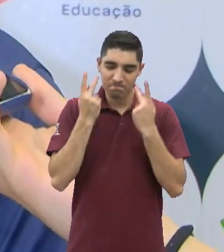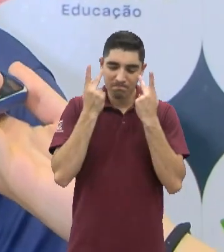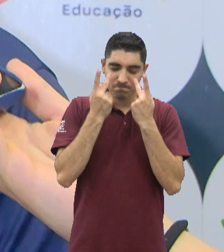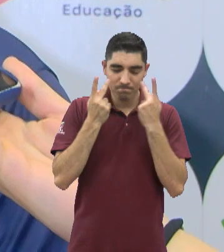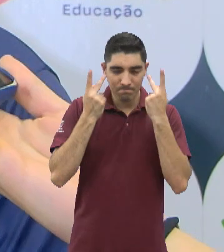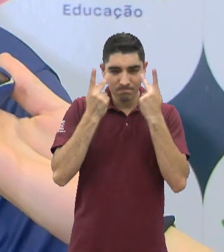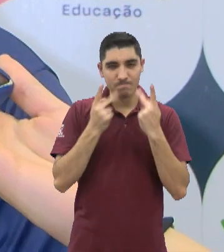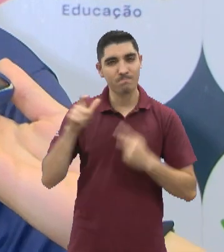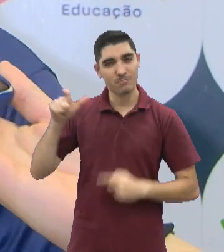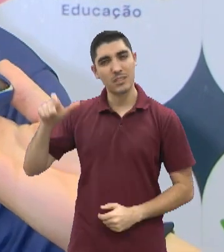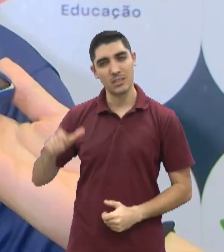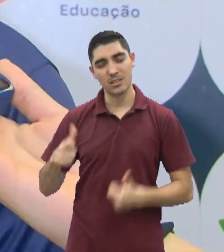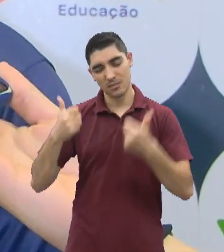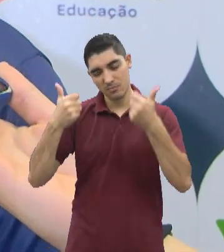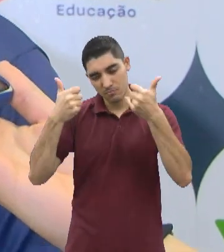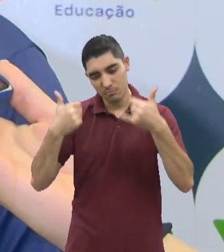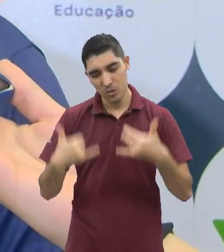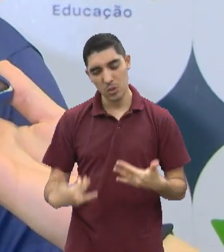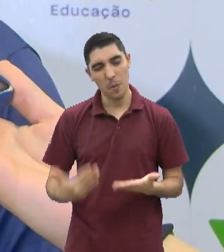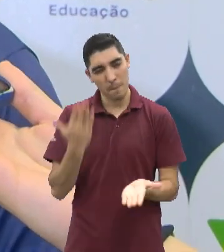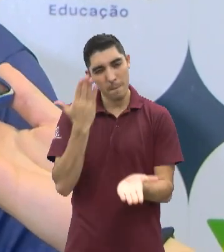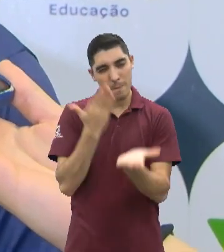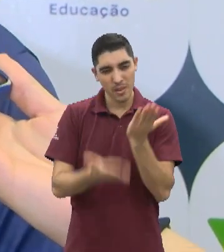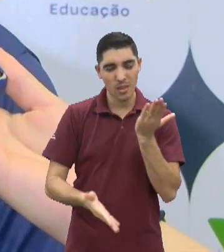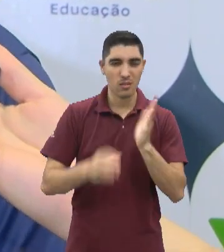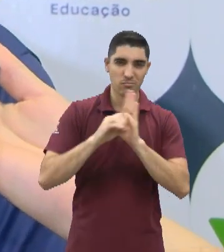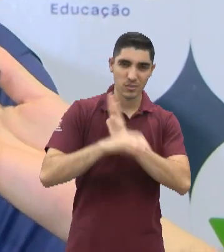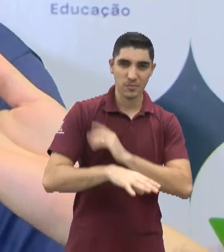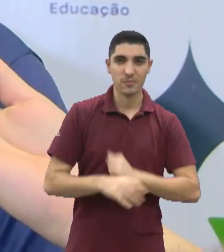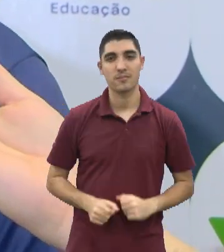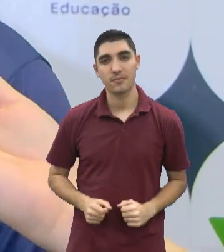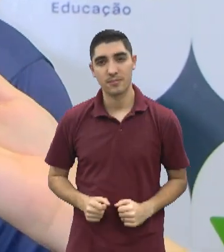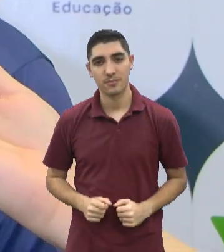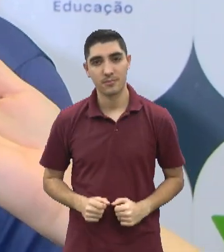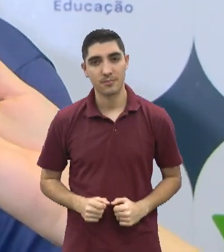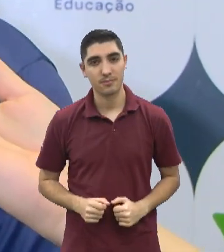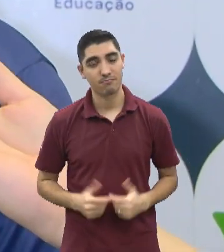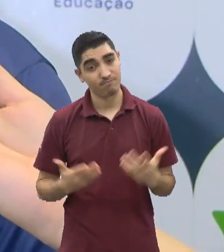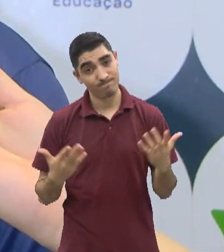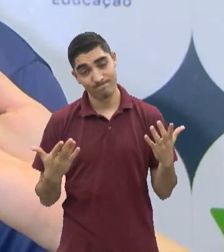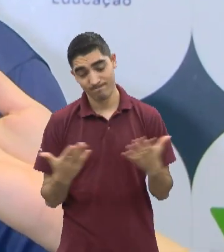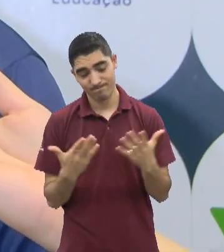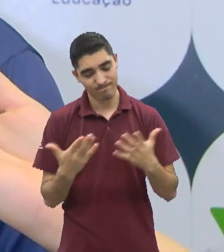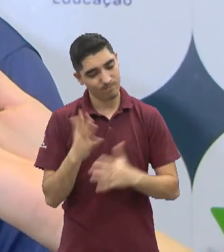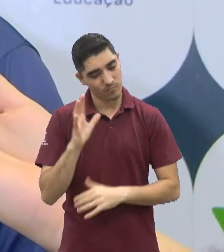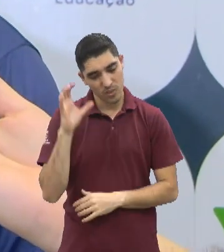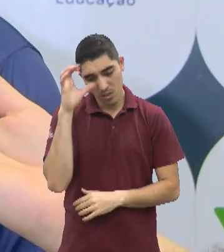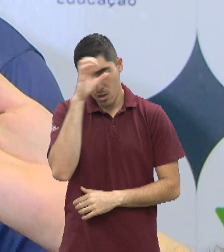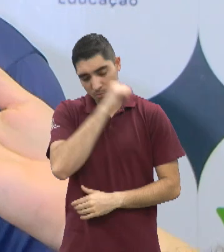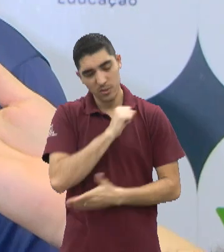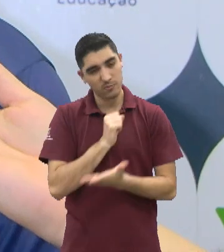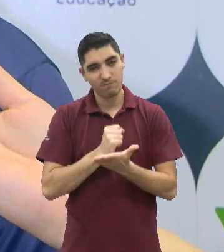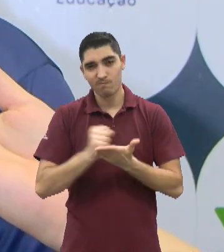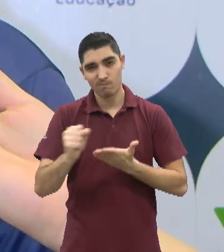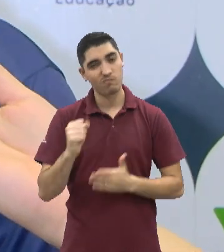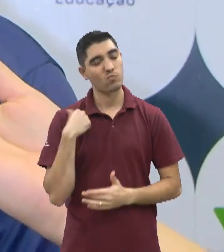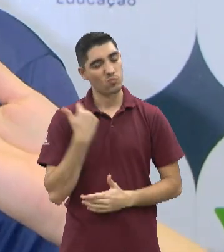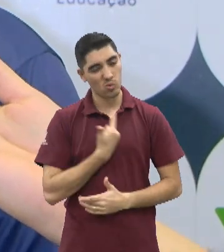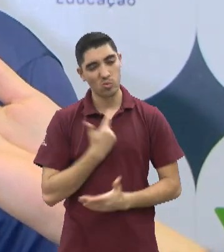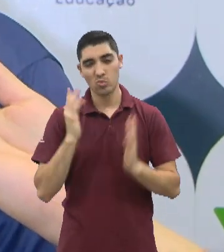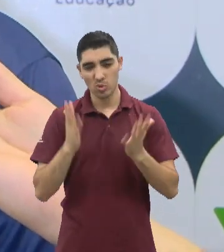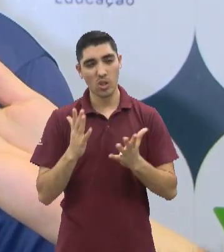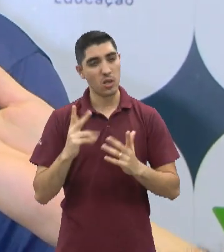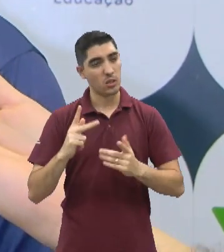falar após a eliminação da Liga Nacional de Futsal. Que fica a luta que a gente teve, a vontade, esse é o São